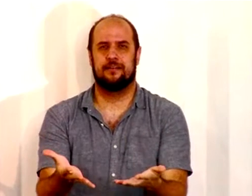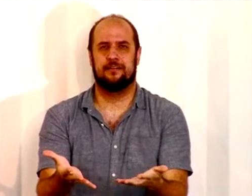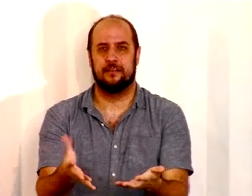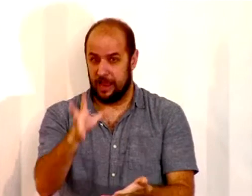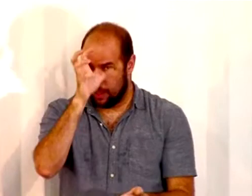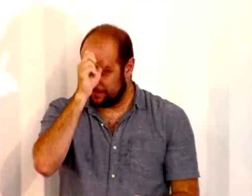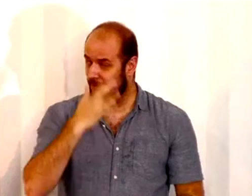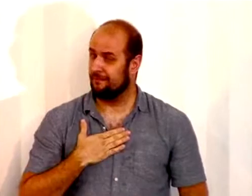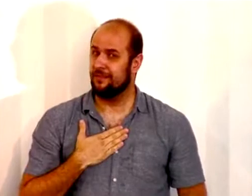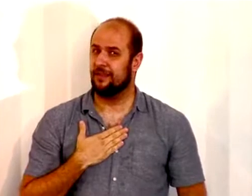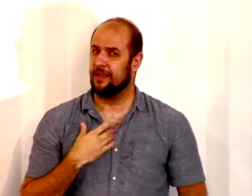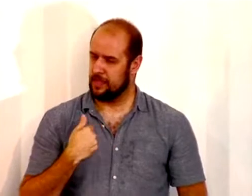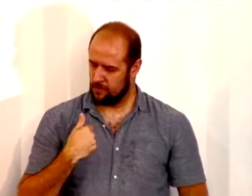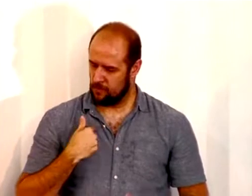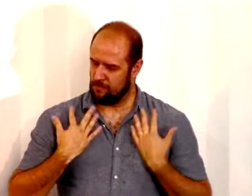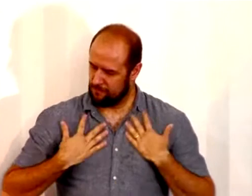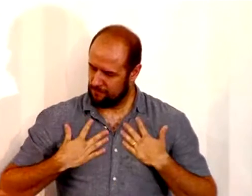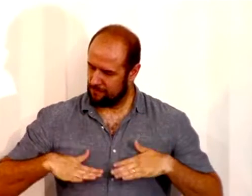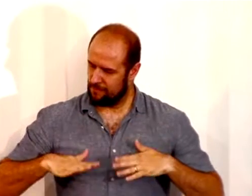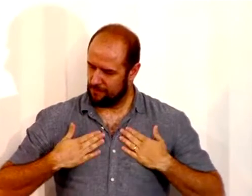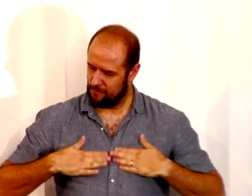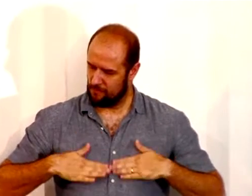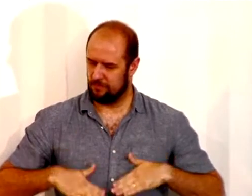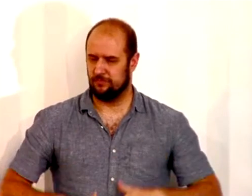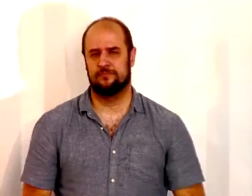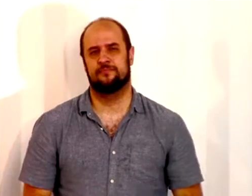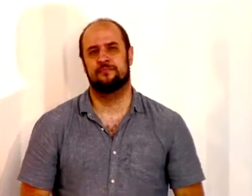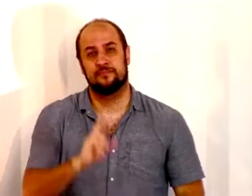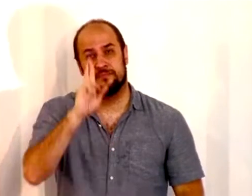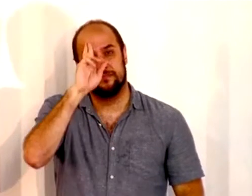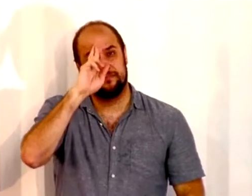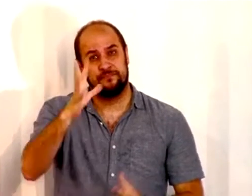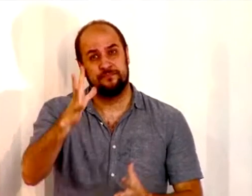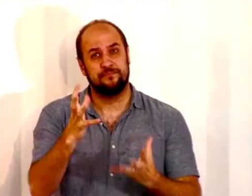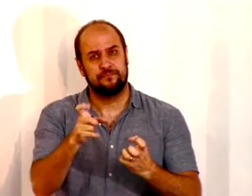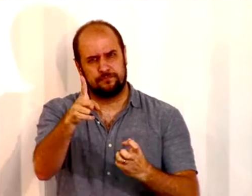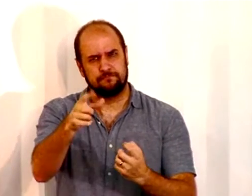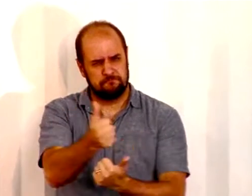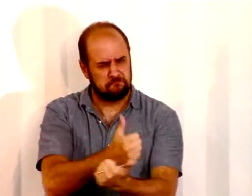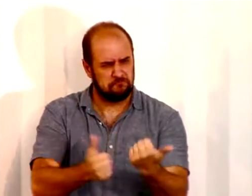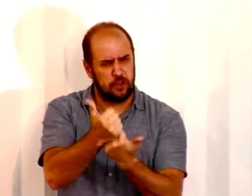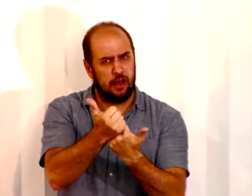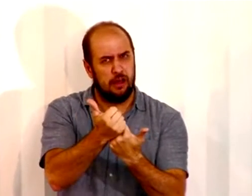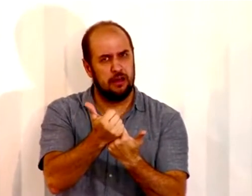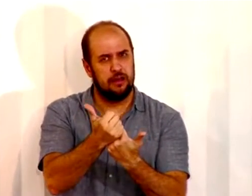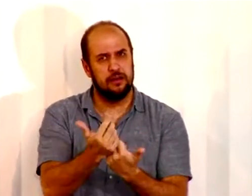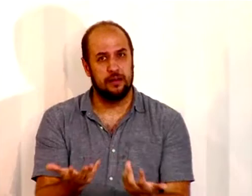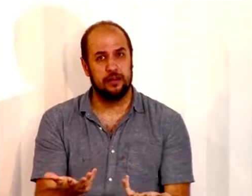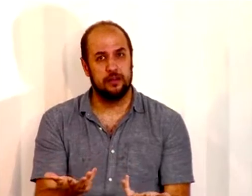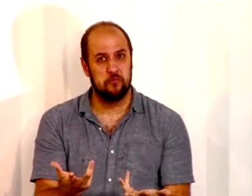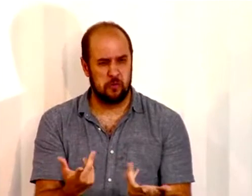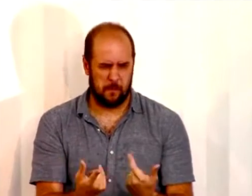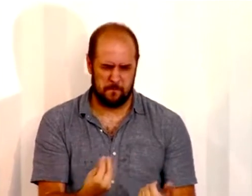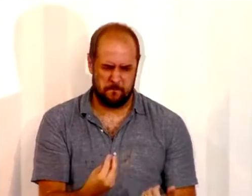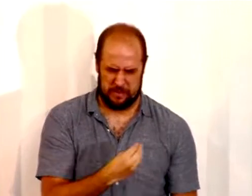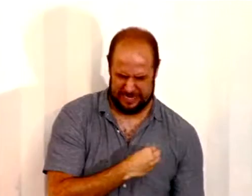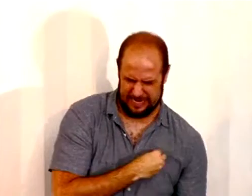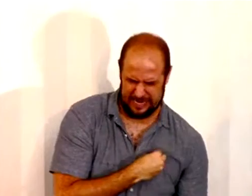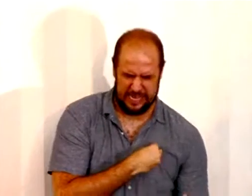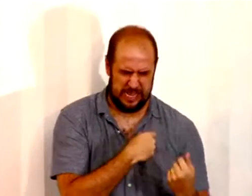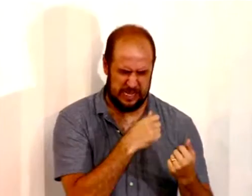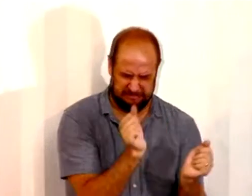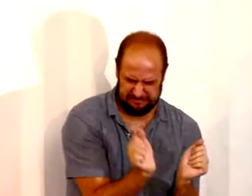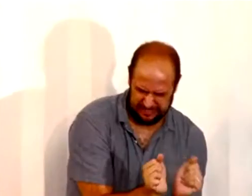porque sou manso e humilde de coração. O Senhor quer que você substitua, saia debaixo deste jugo do pecado, o jugo